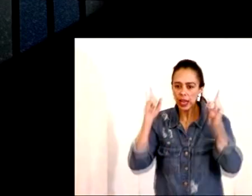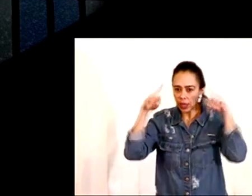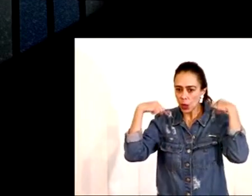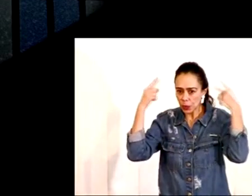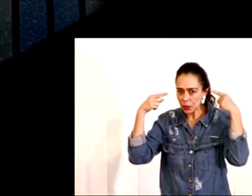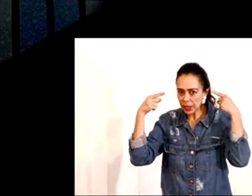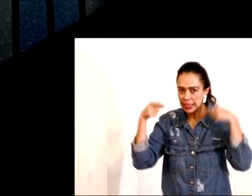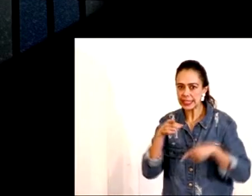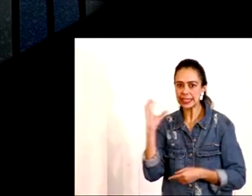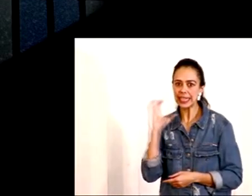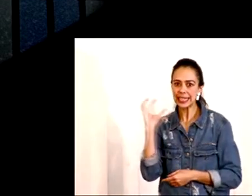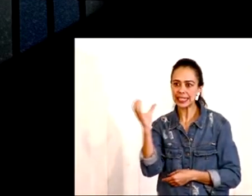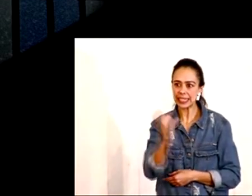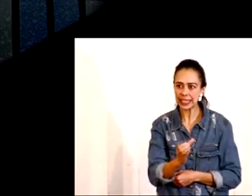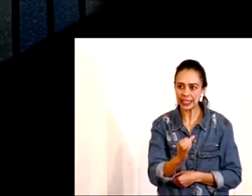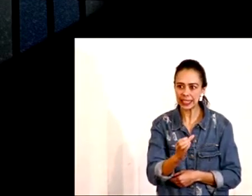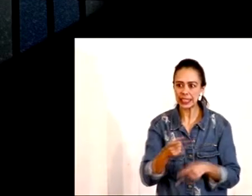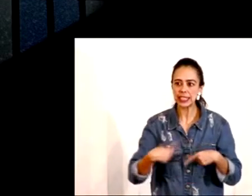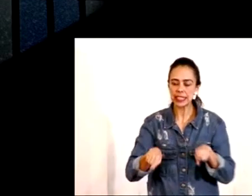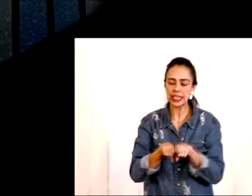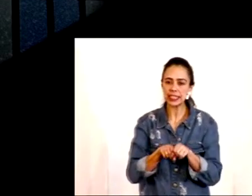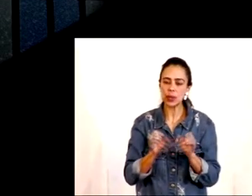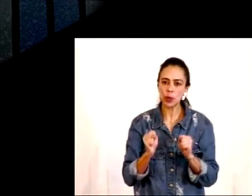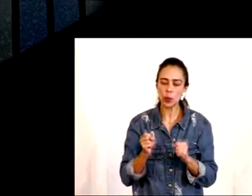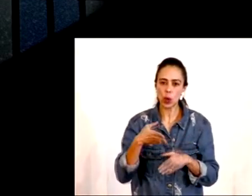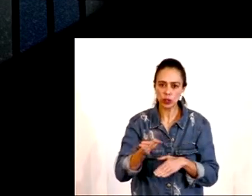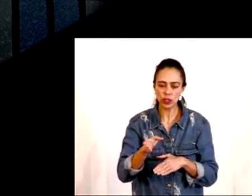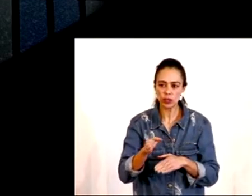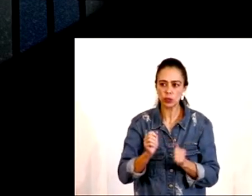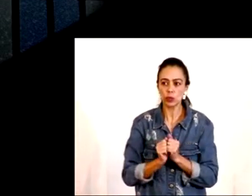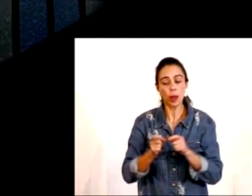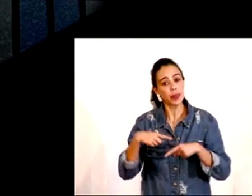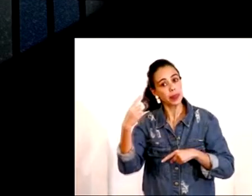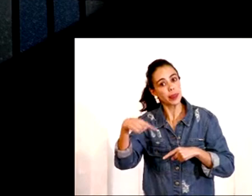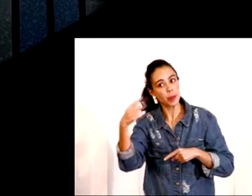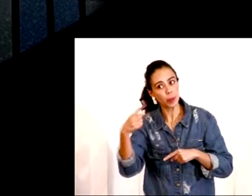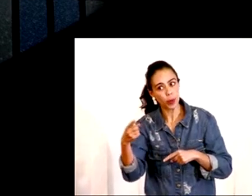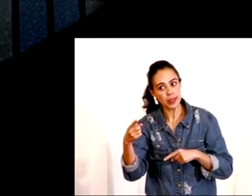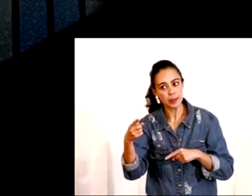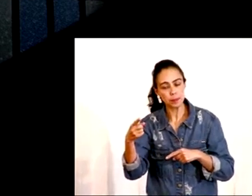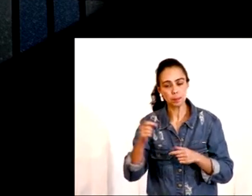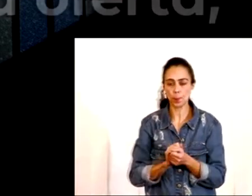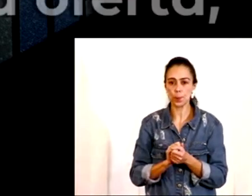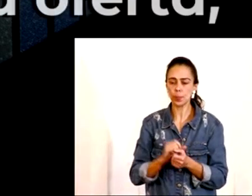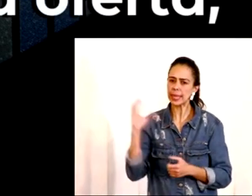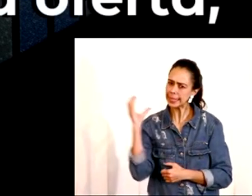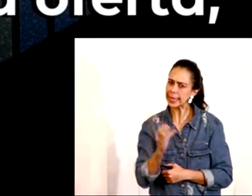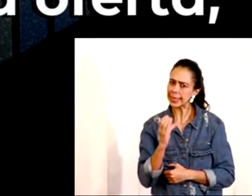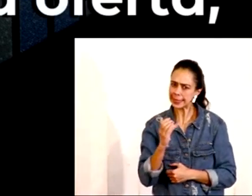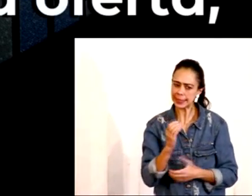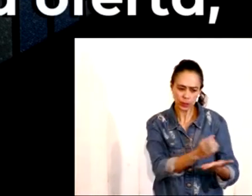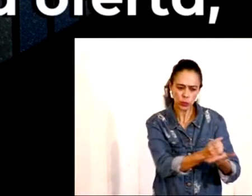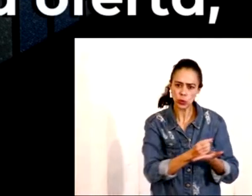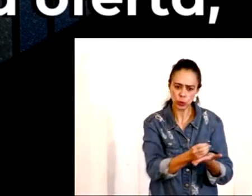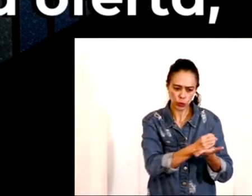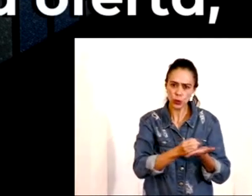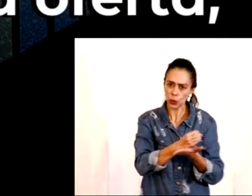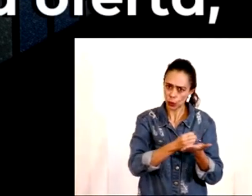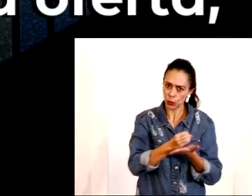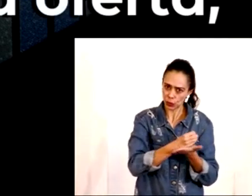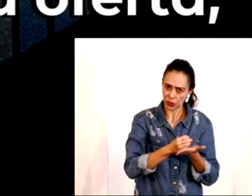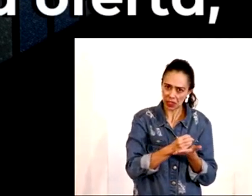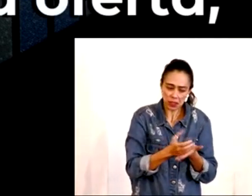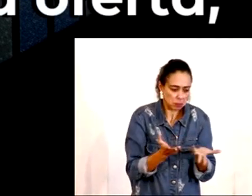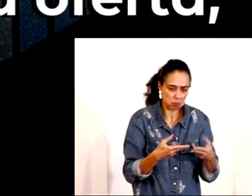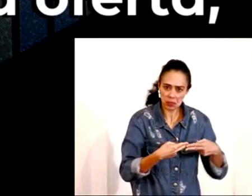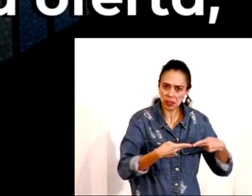lavrador. Aconteceu que no fim de uns tempos trouxe Caim do fruto da terra uma oferta ao Senhor. Abel, por sua vez,